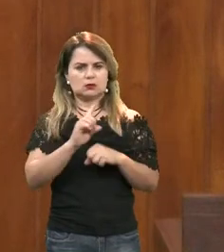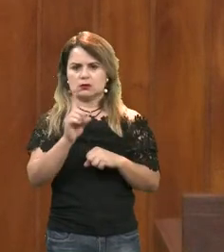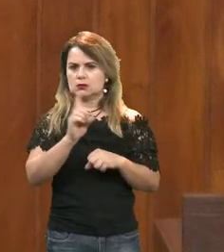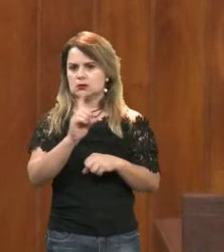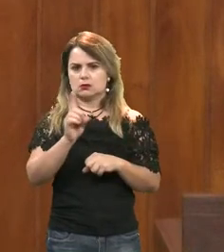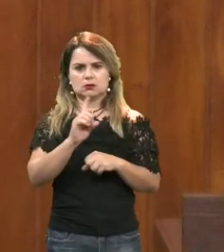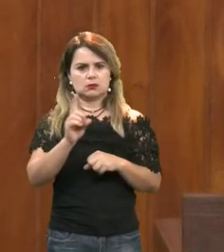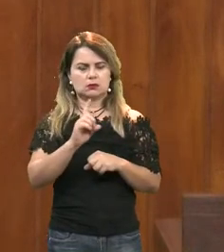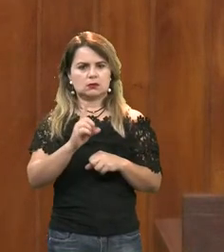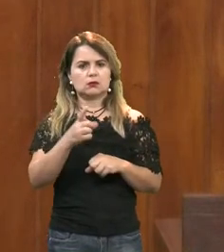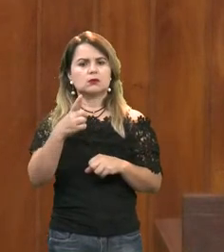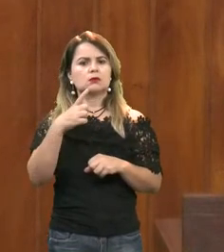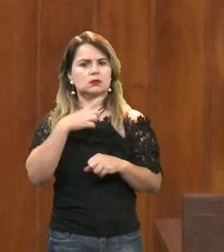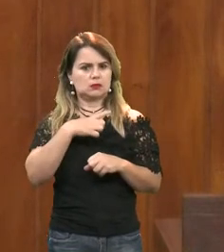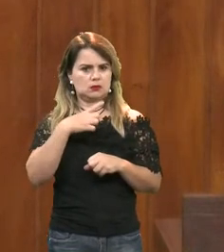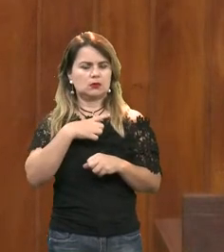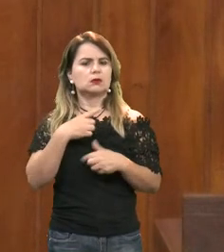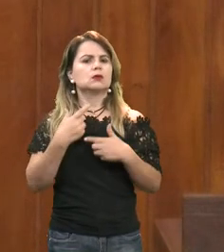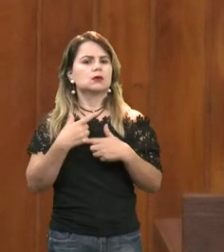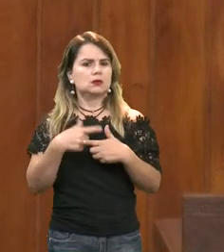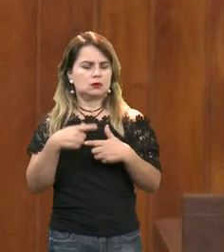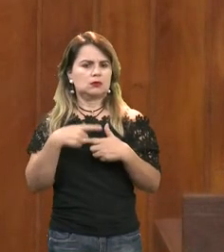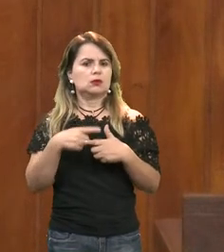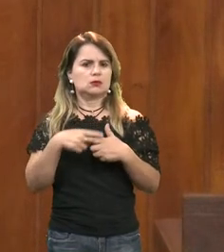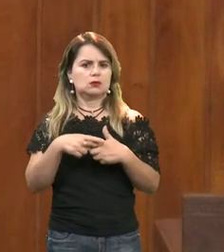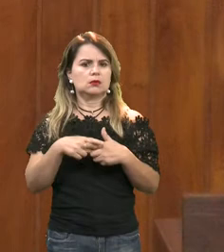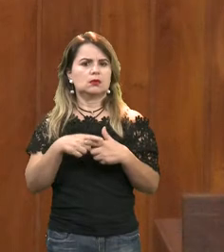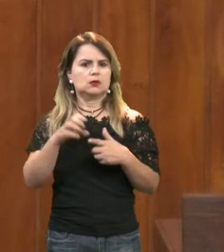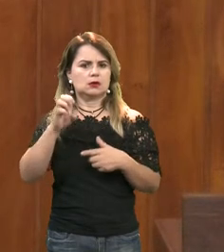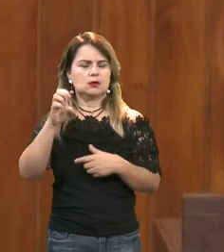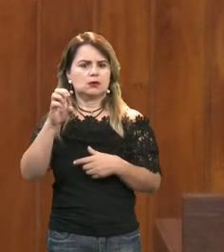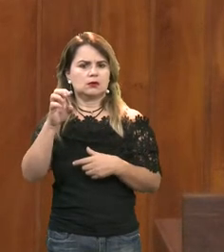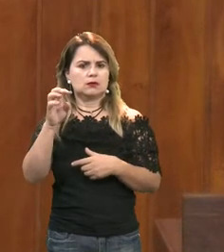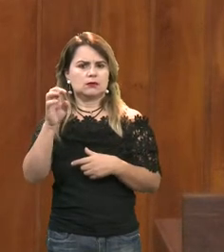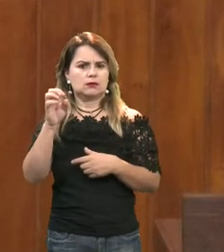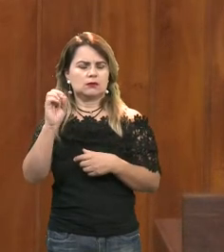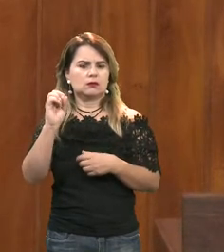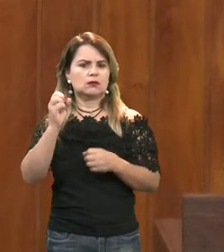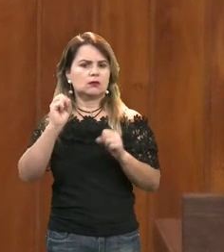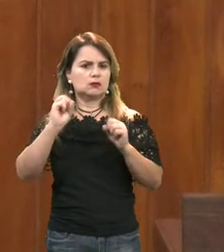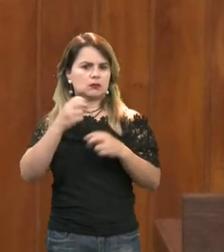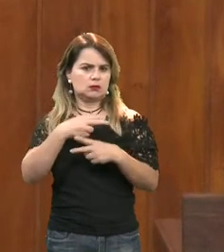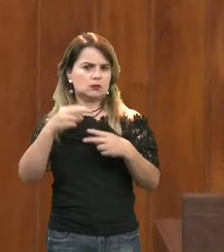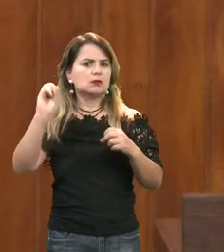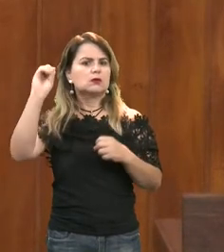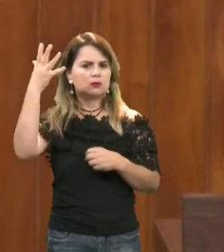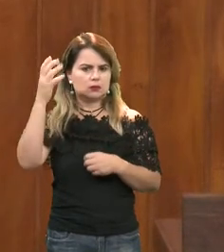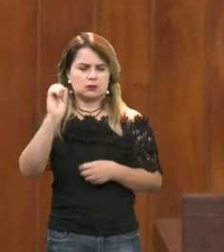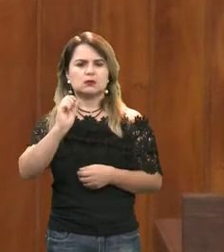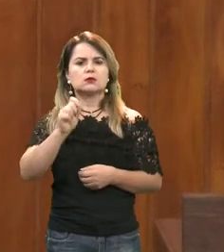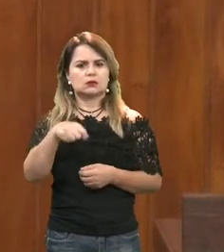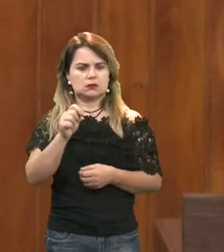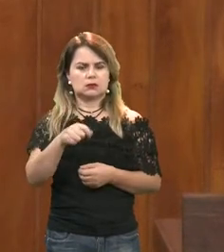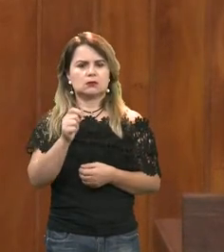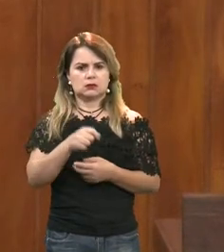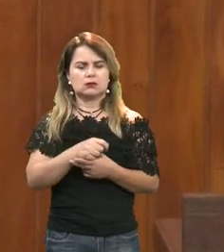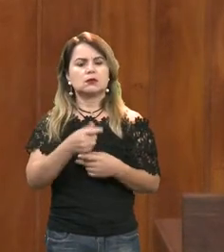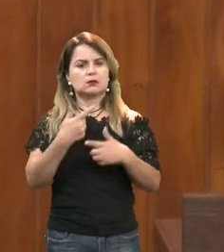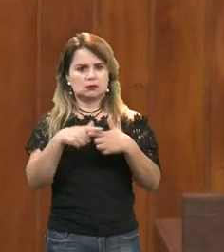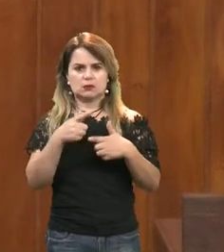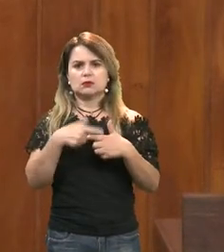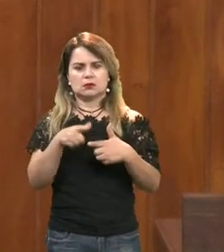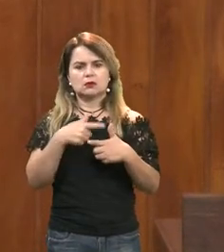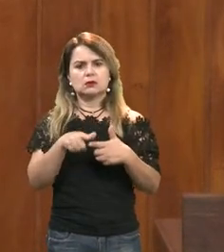e tem efeito colateral sim. Eu lembro na faculdade uma professora que me colocou uma frase que eu acho que nunca vou esquecer, porque tem sido